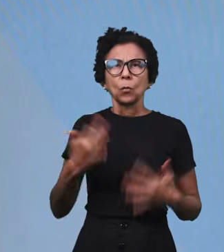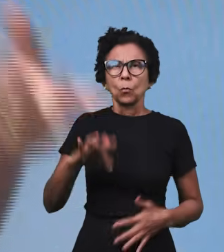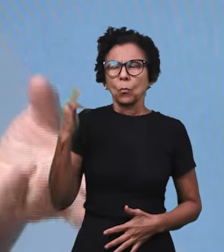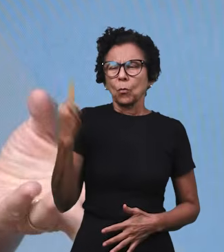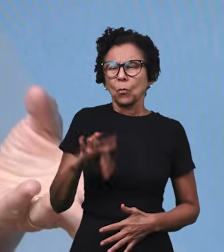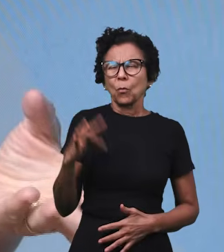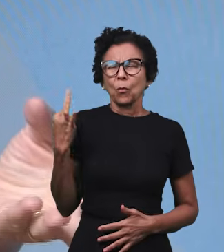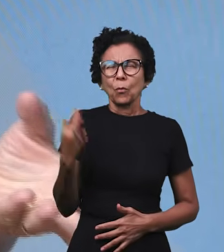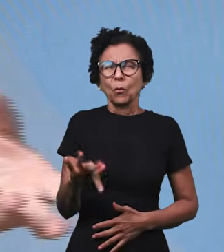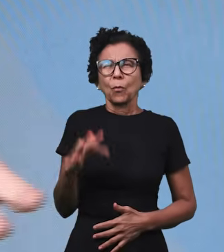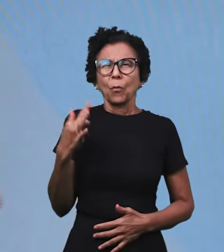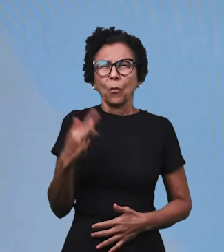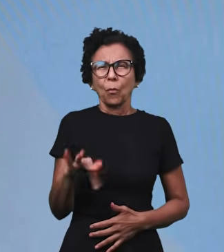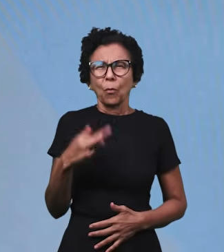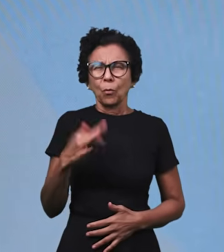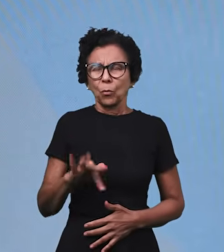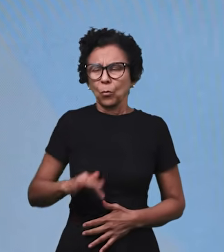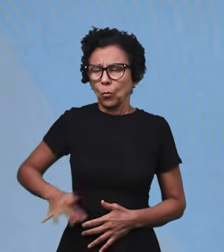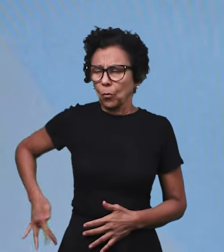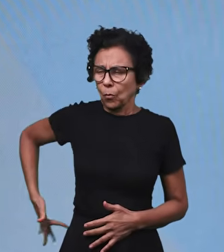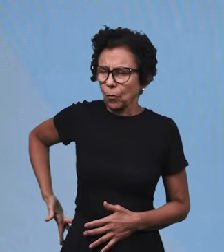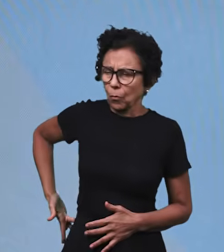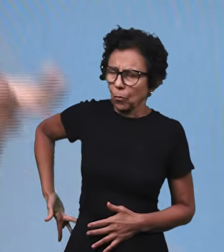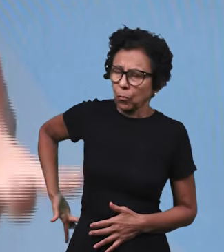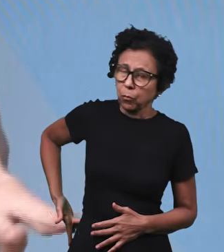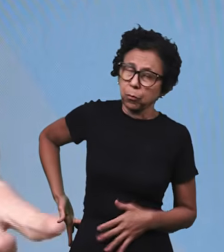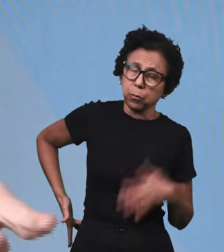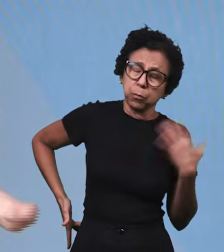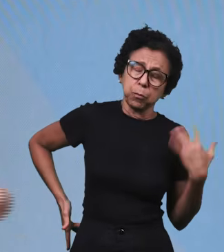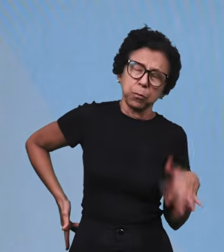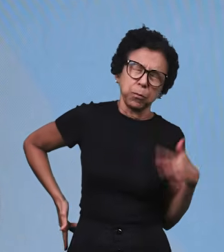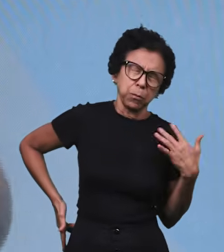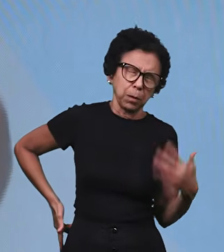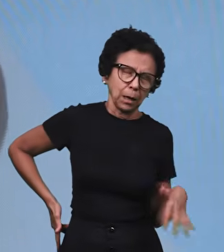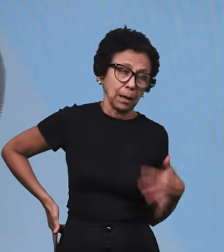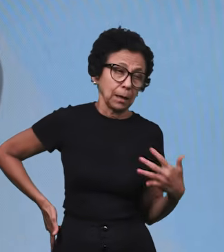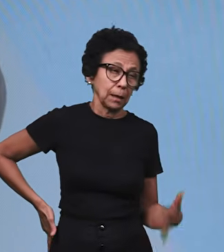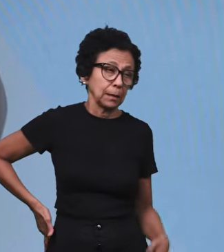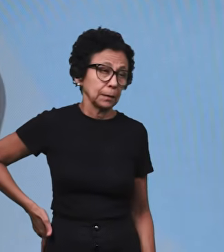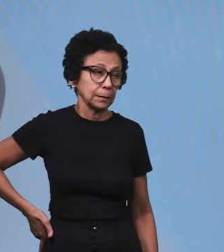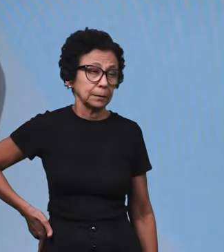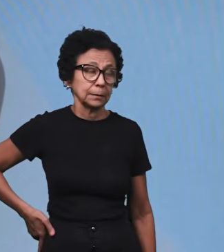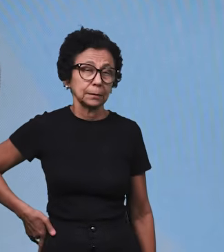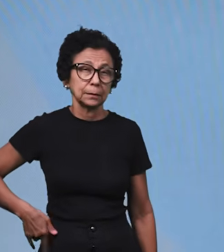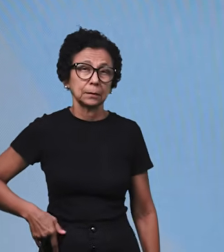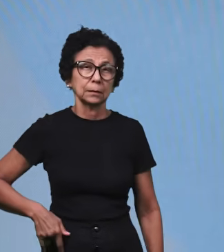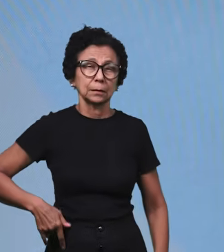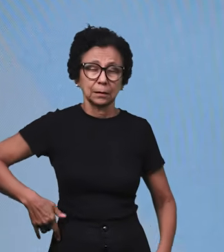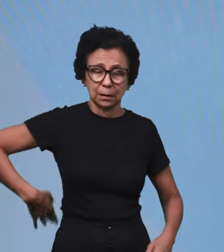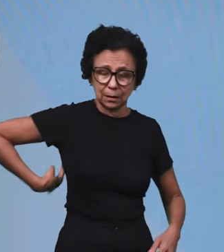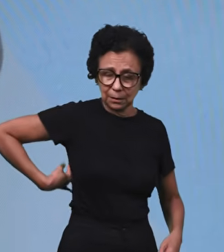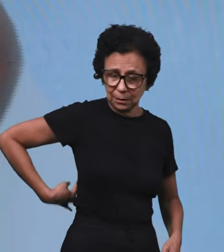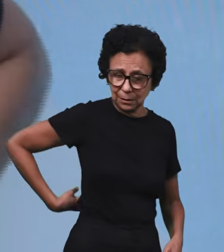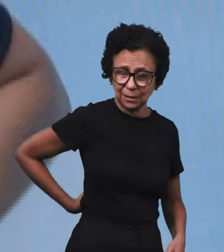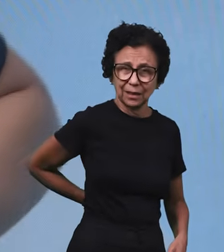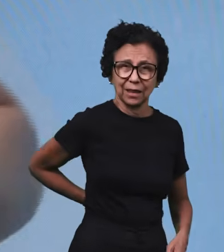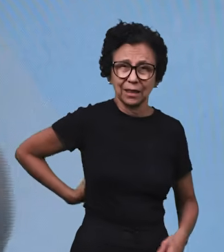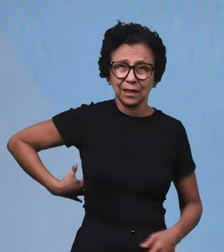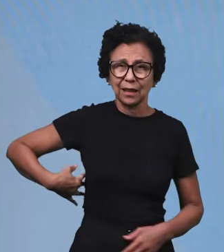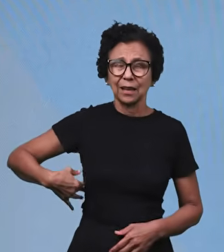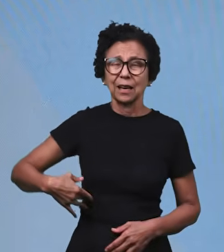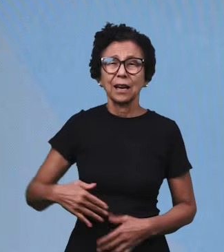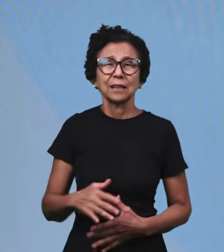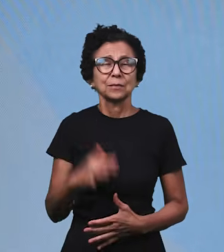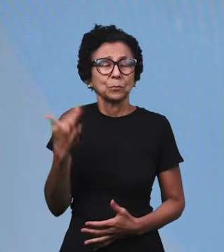nefrética, no caso de cólicas renais, na pielonefrite também, a gente tem a dor lombar nessa região aqui que